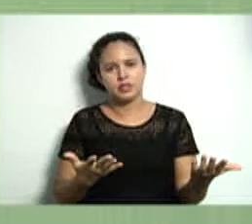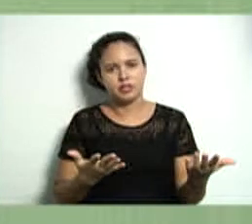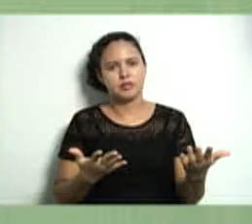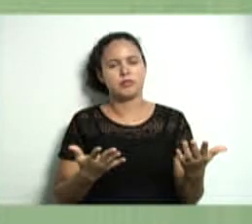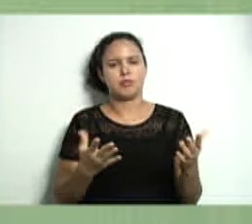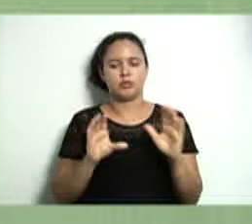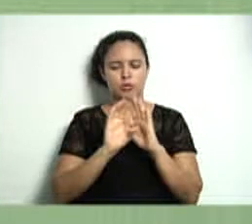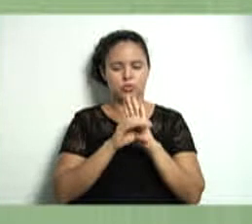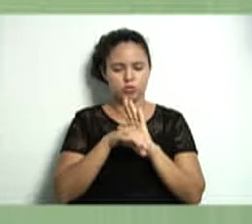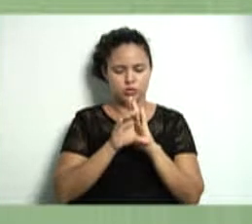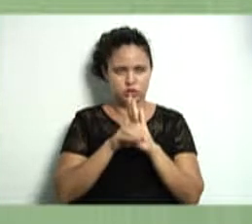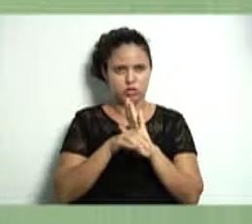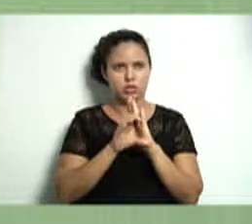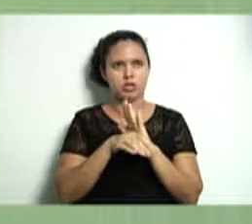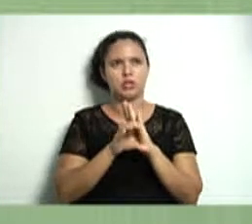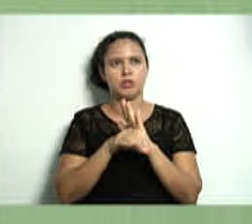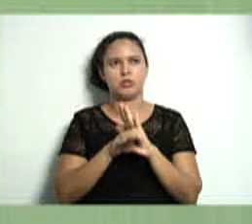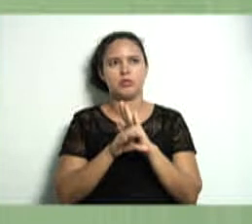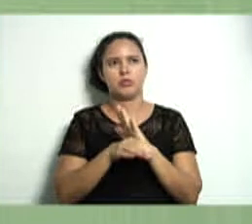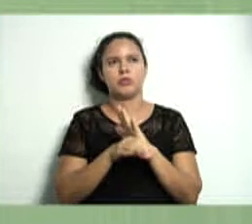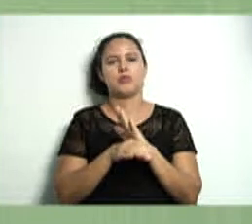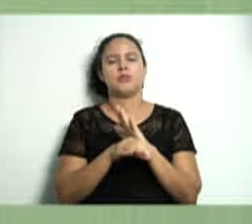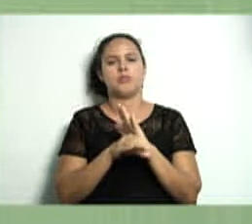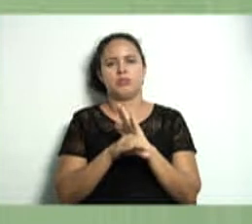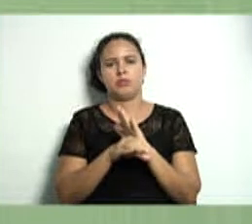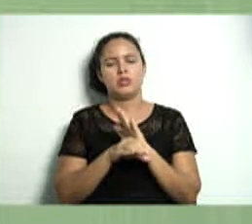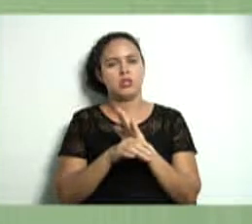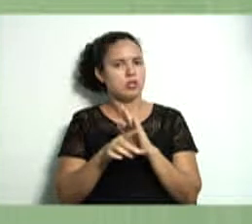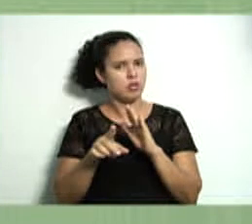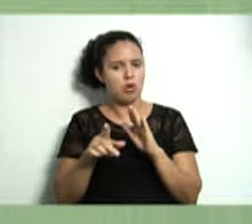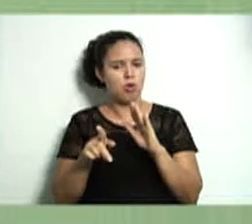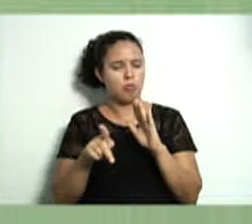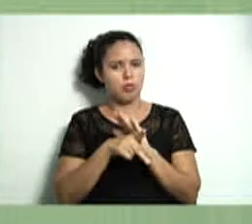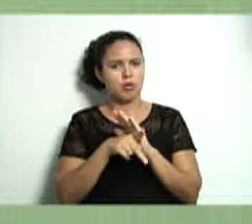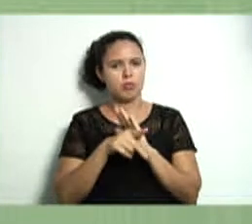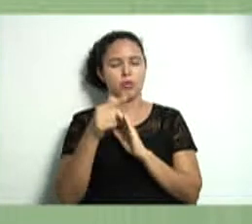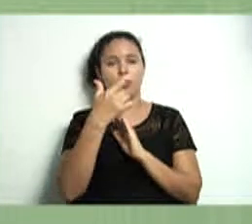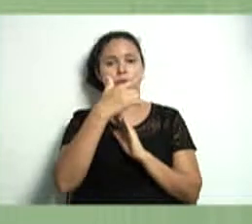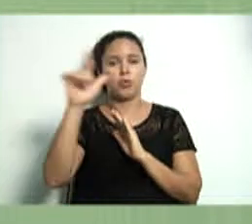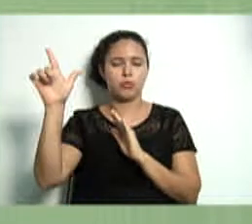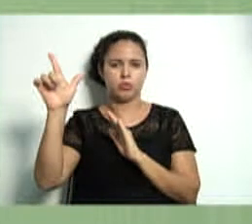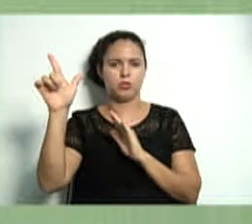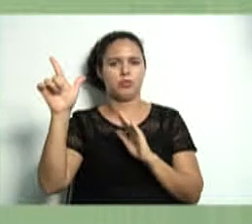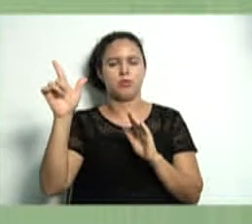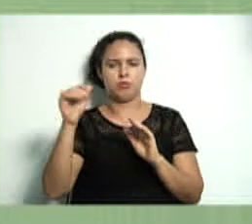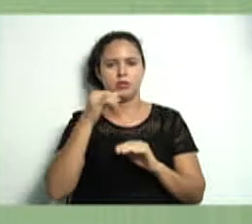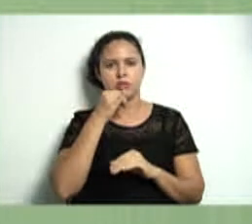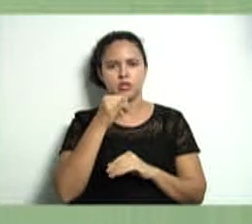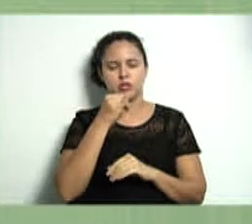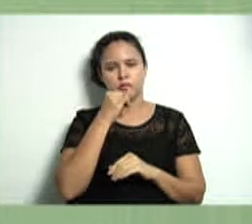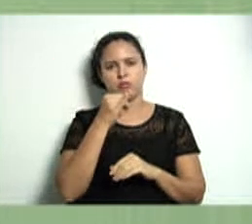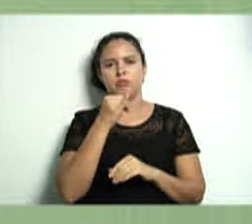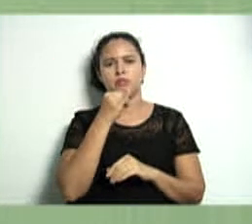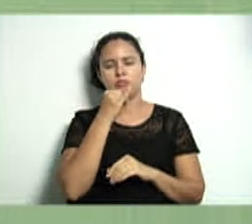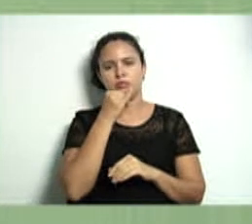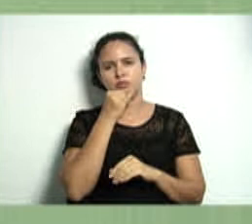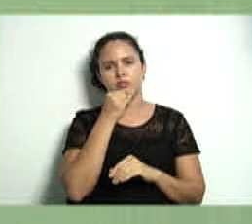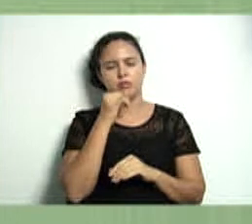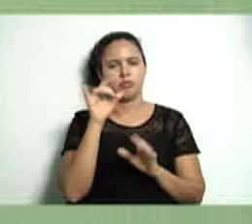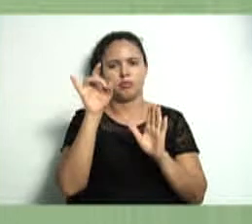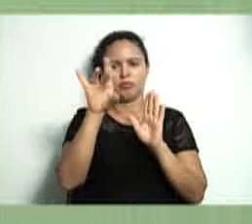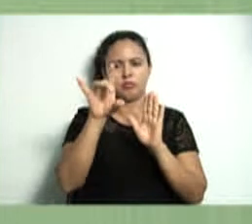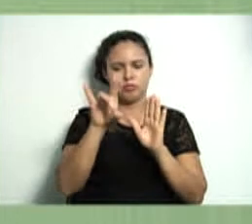Esses conceitos que estão aqui, eles são relativos aos aspectos do modo de produção,